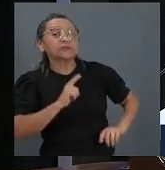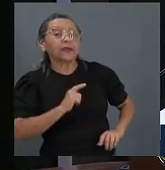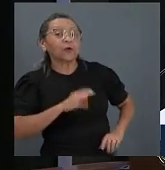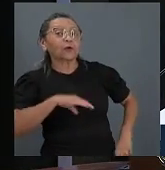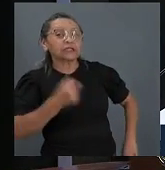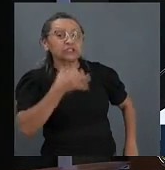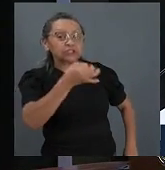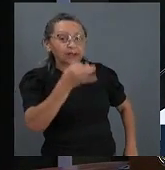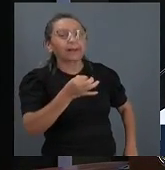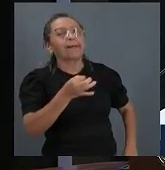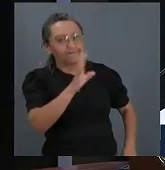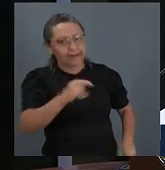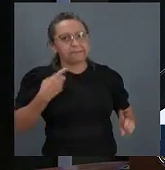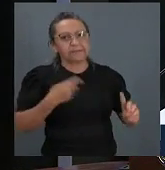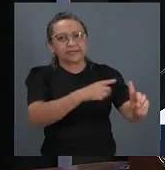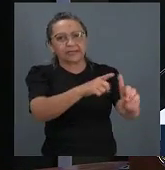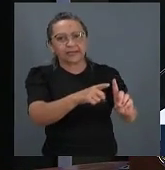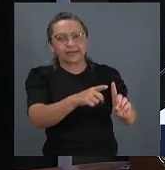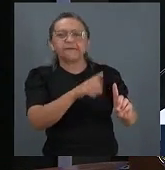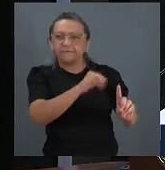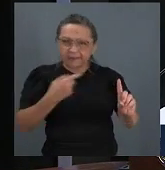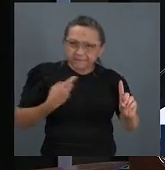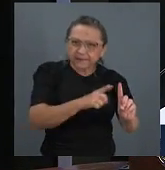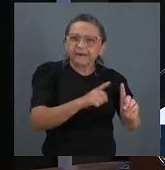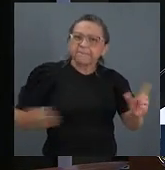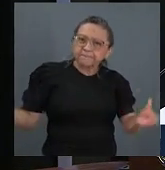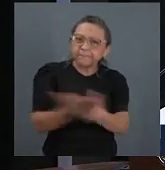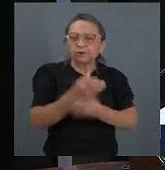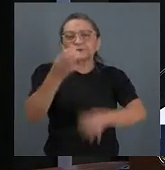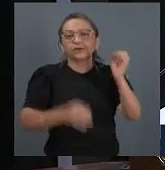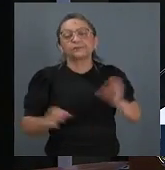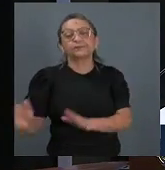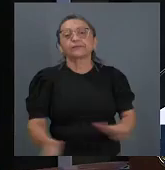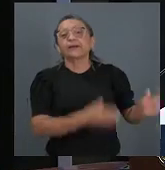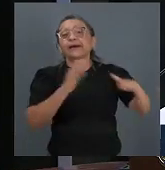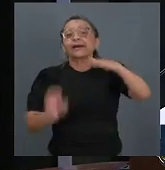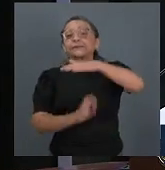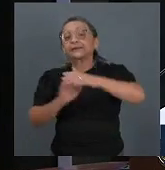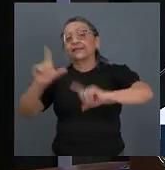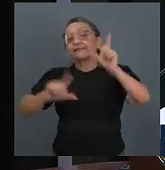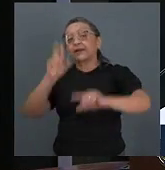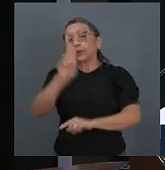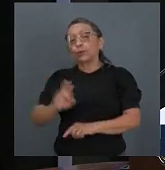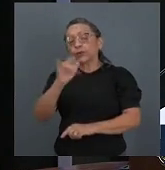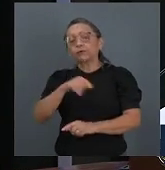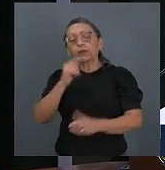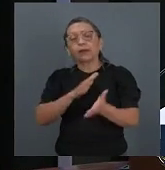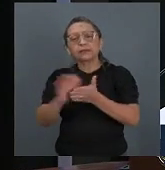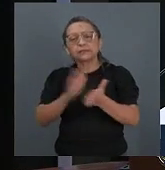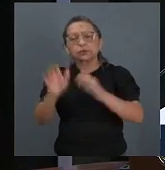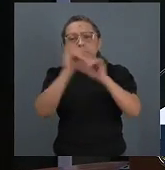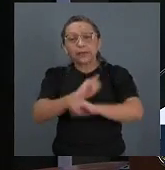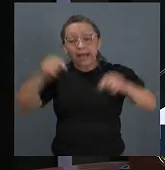aí é perseguição. É interpelação judicial. Segundo a própria TV União, as despesas com publicidade já